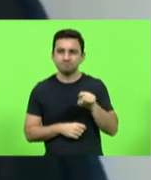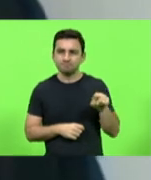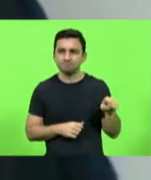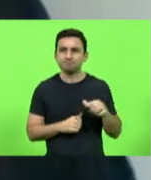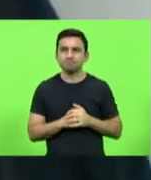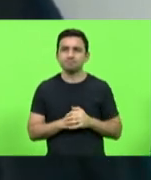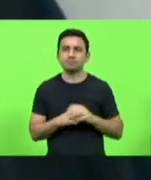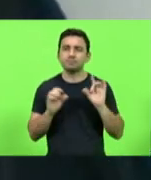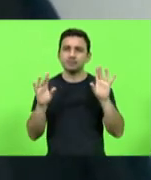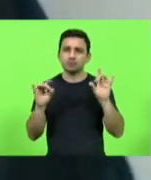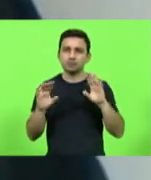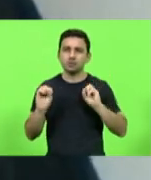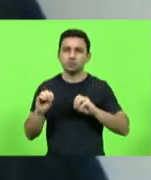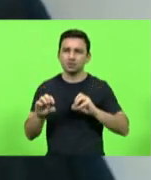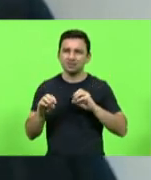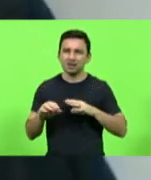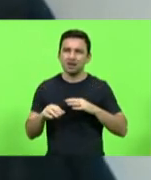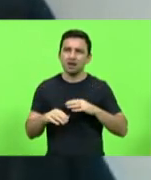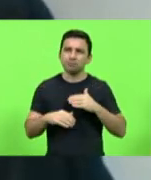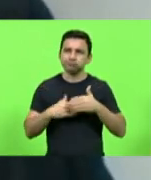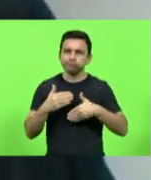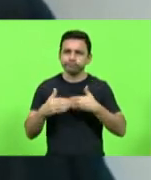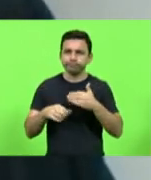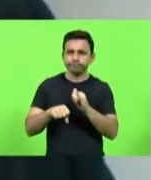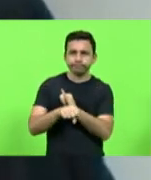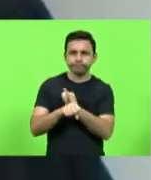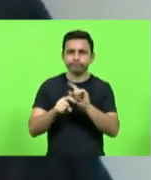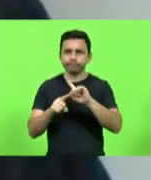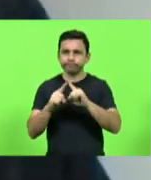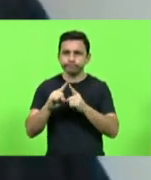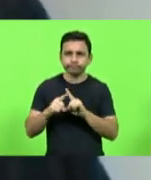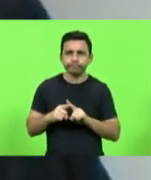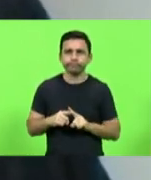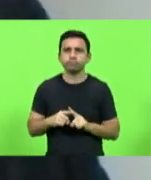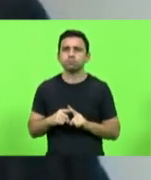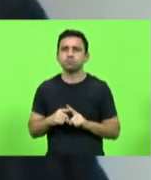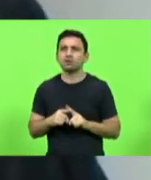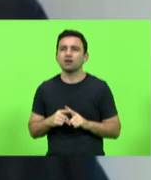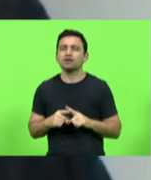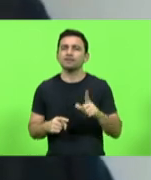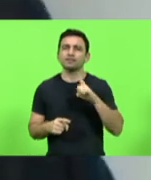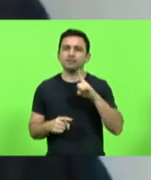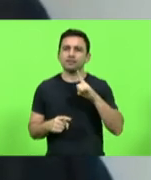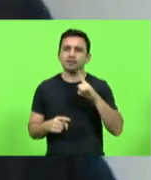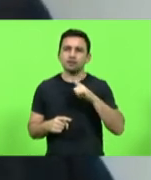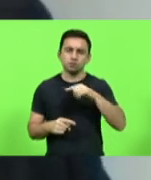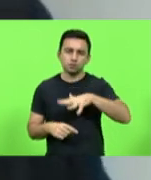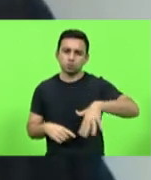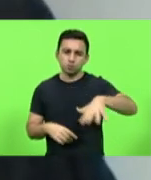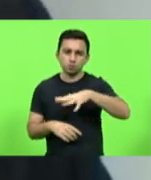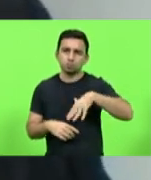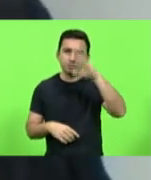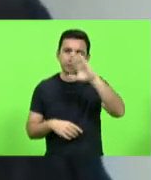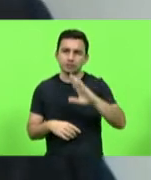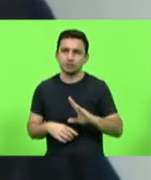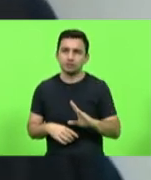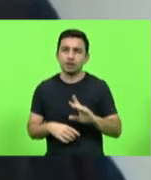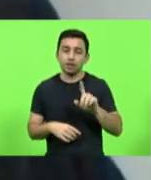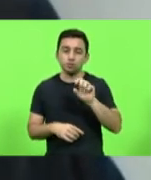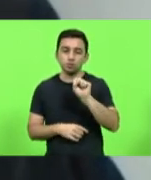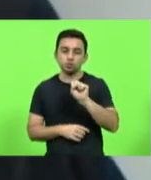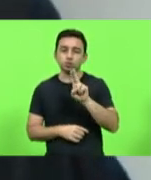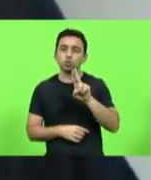especialmente a educação, ela passa a se articular com os grandes instrumentos que a nação brasileira dispõe hoje. Eu citei o SUAS e o